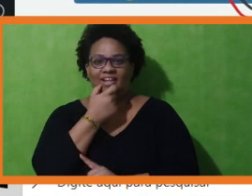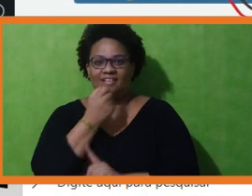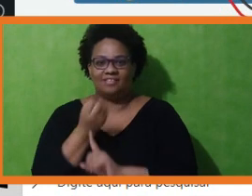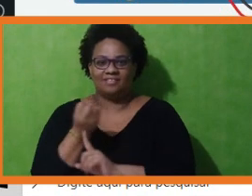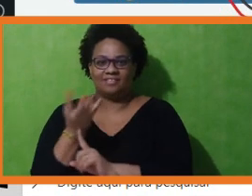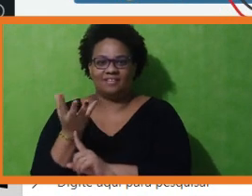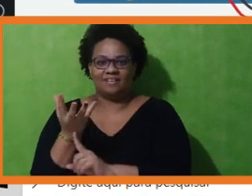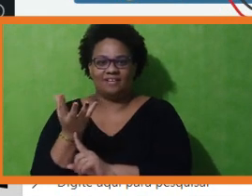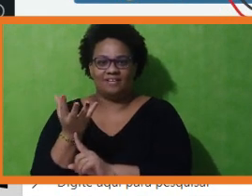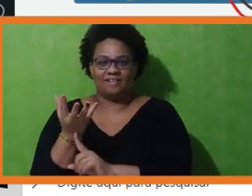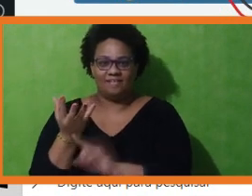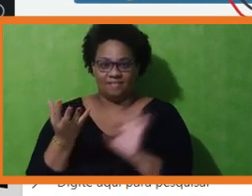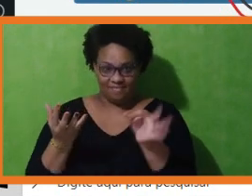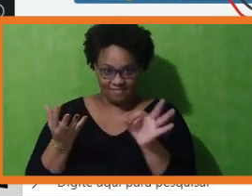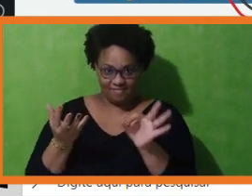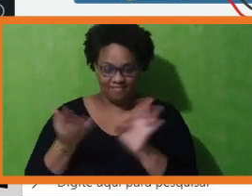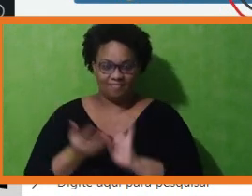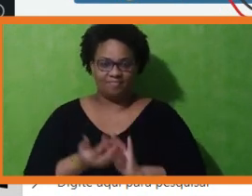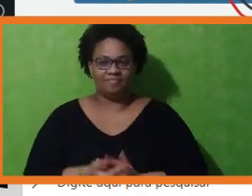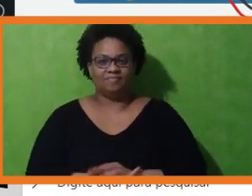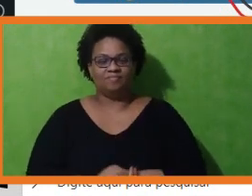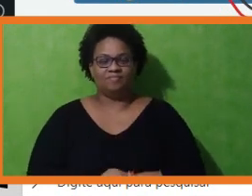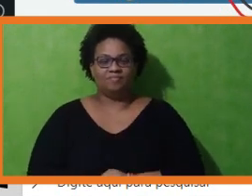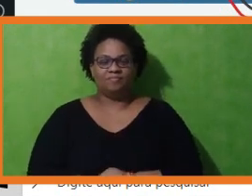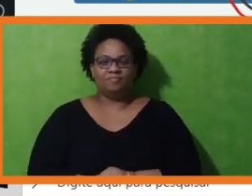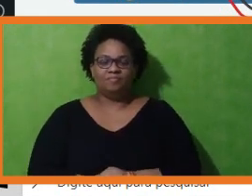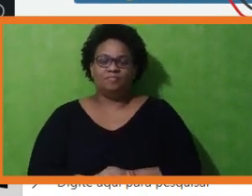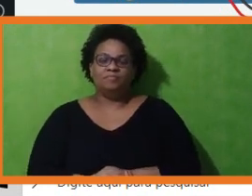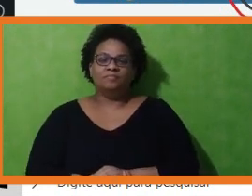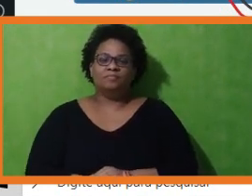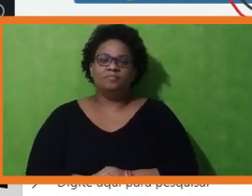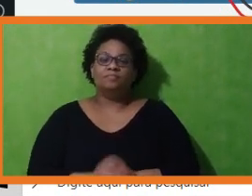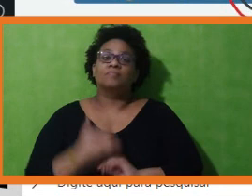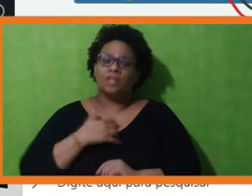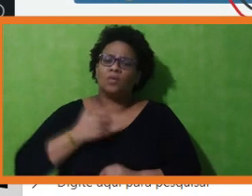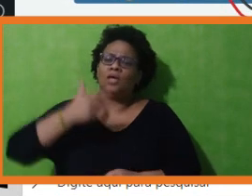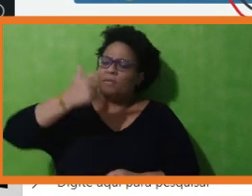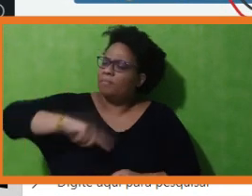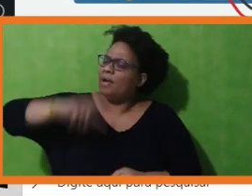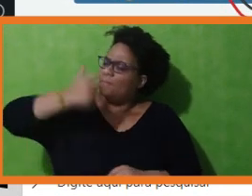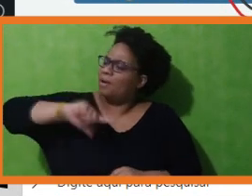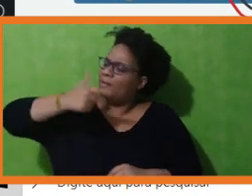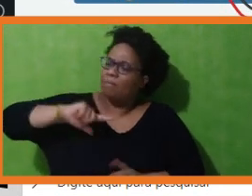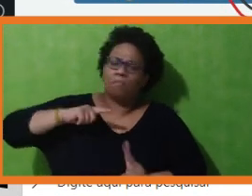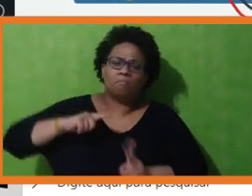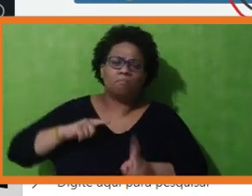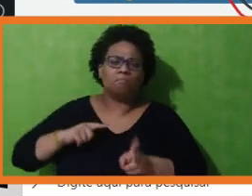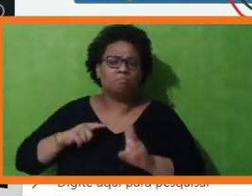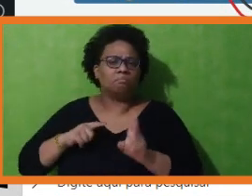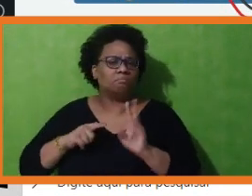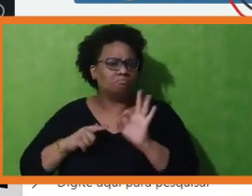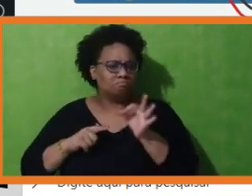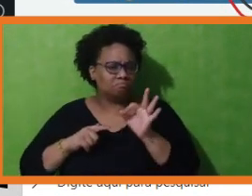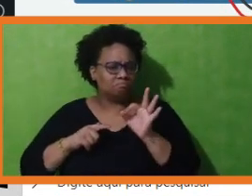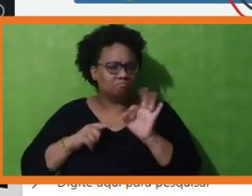aceso, ligado, certo? E eu quero que isso se repita enquanto,